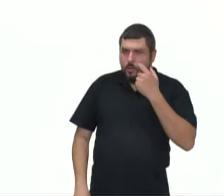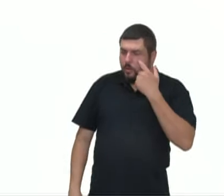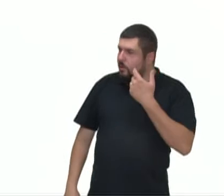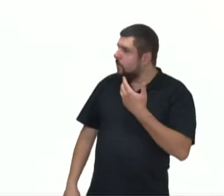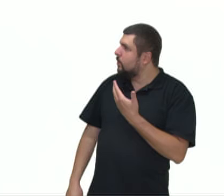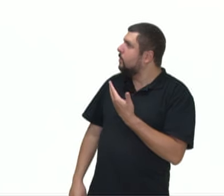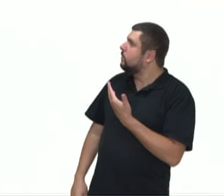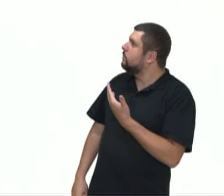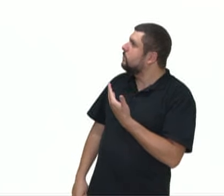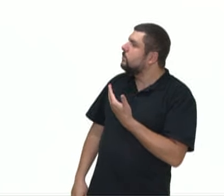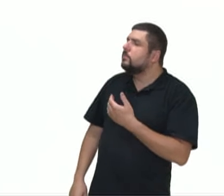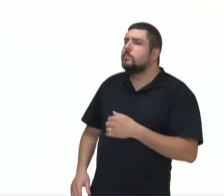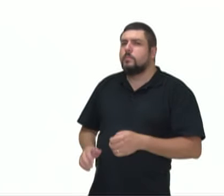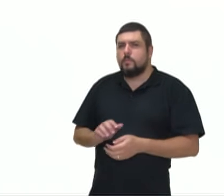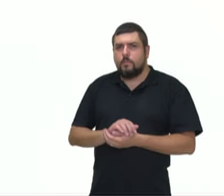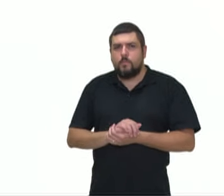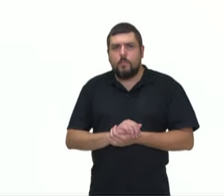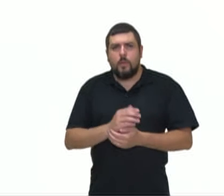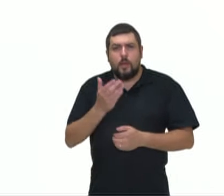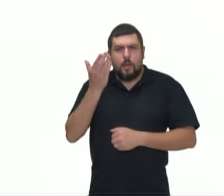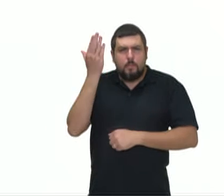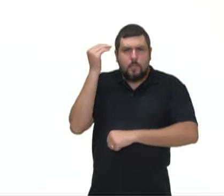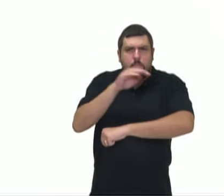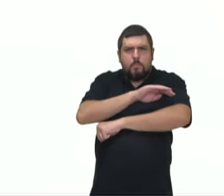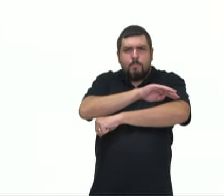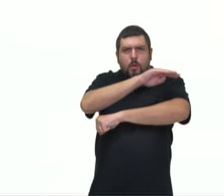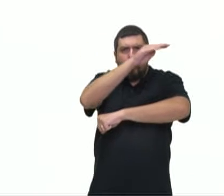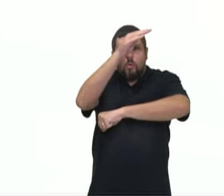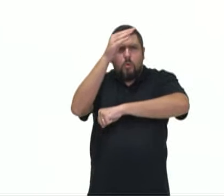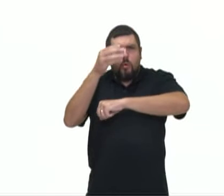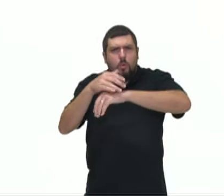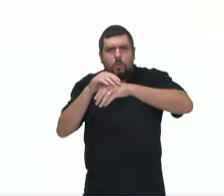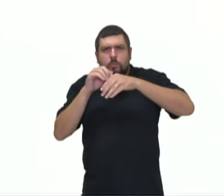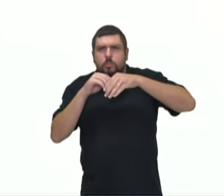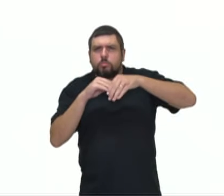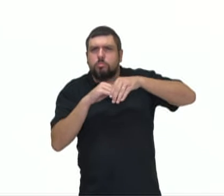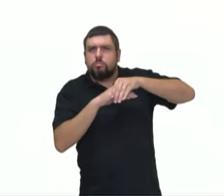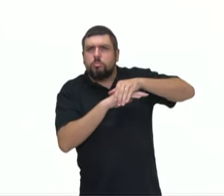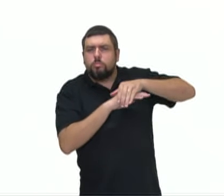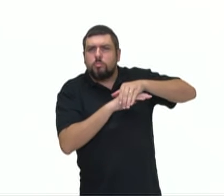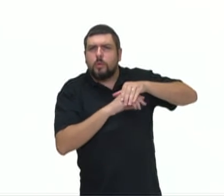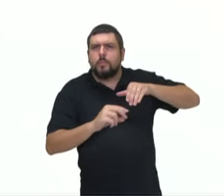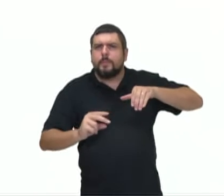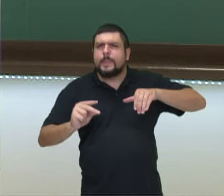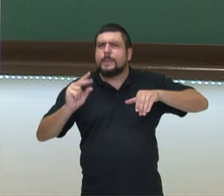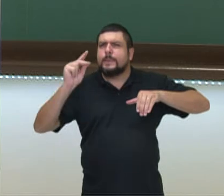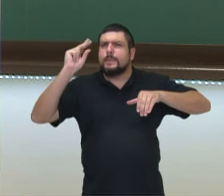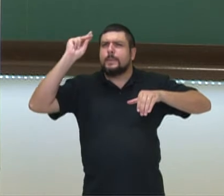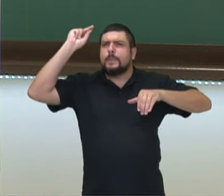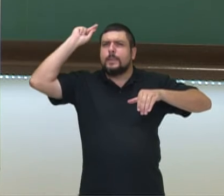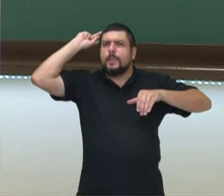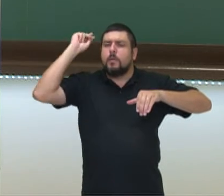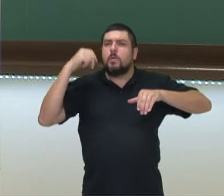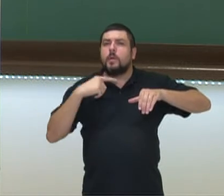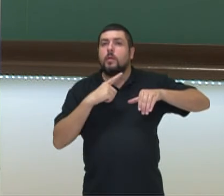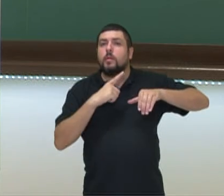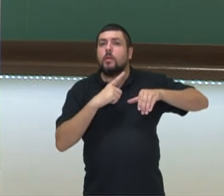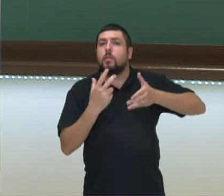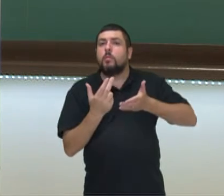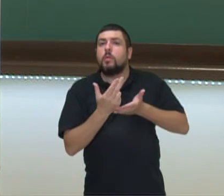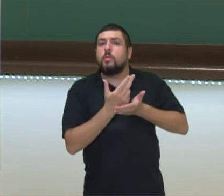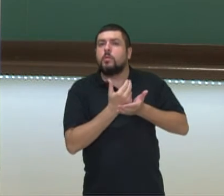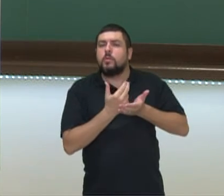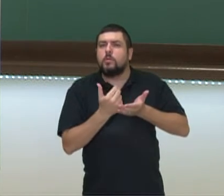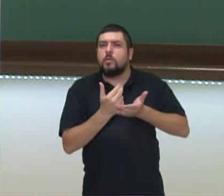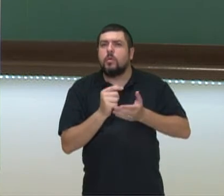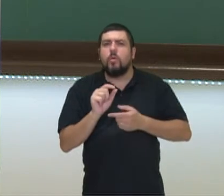as cenas mais comuns retratadas pela arte rupestre do homem pré-histórico? Então, a gente entende que ele